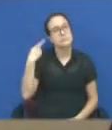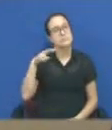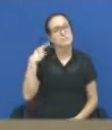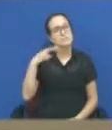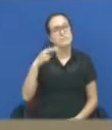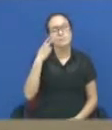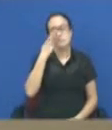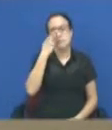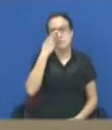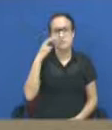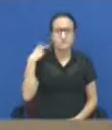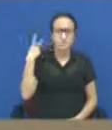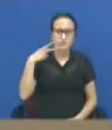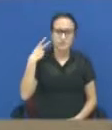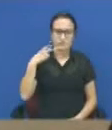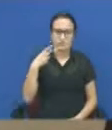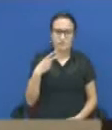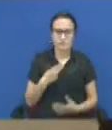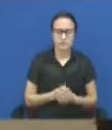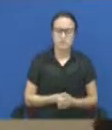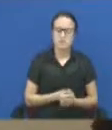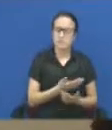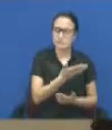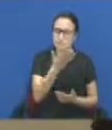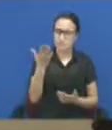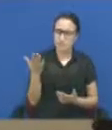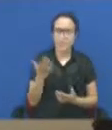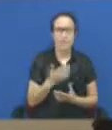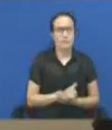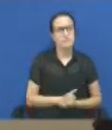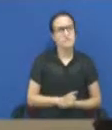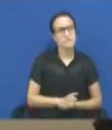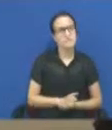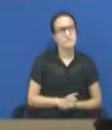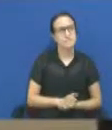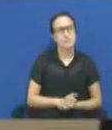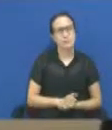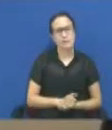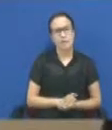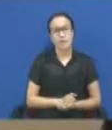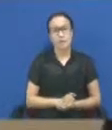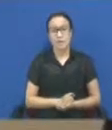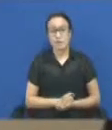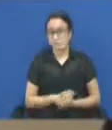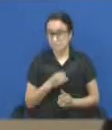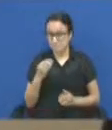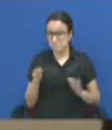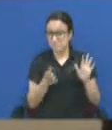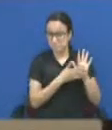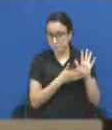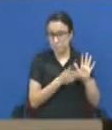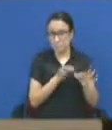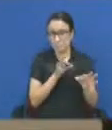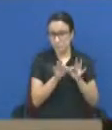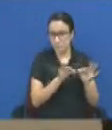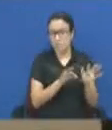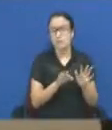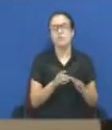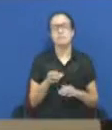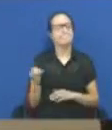vereadoras, o Wilson, proponente do projeto, achou muito importante este projeto. Nós fizemos aqui no estado de São